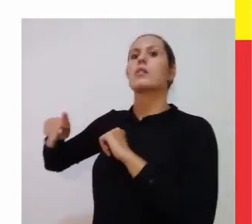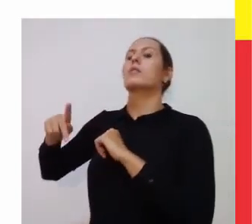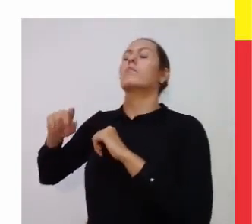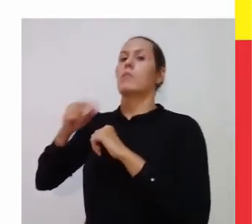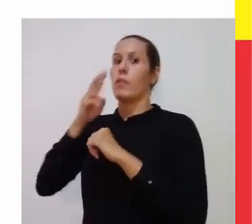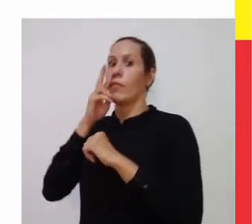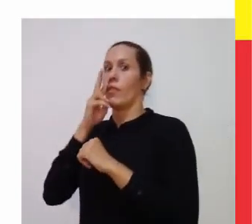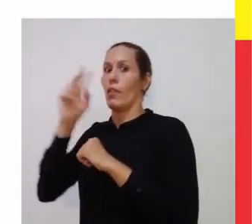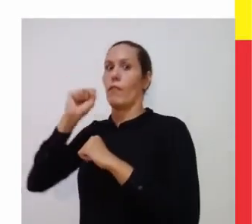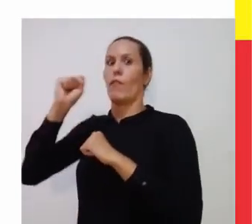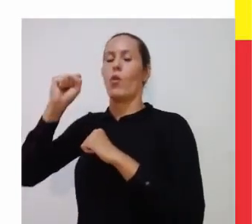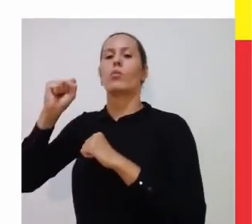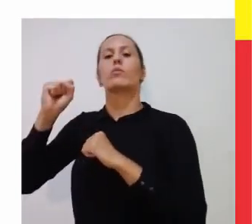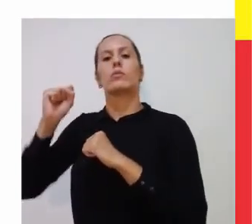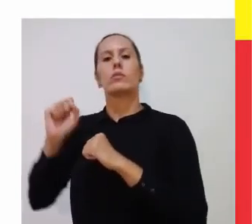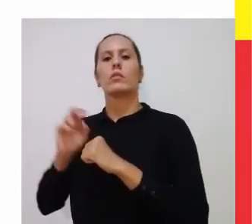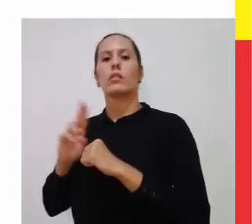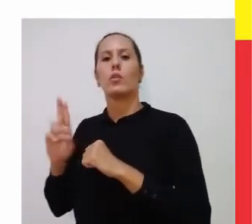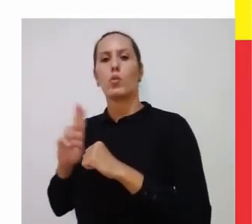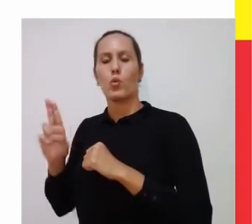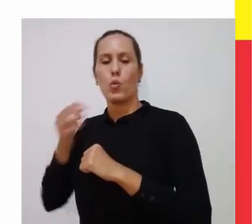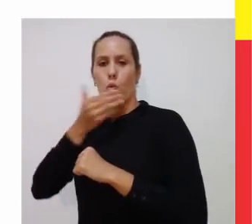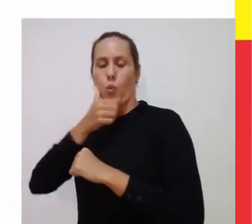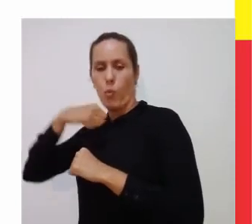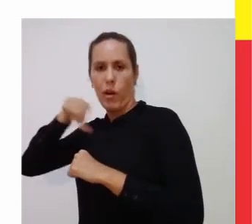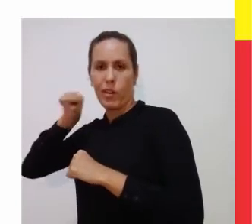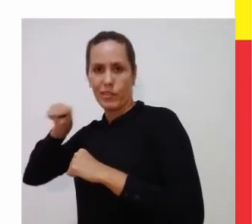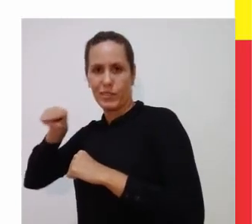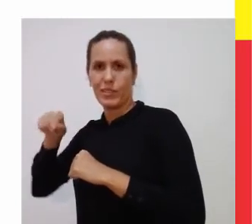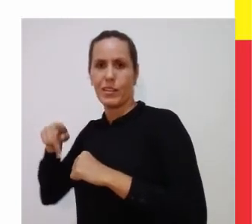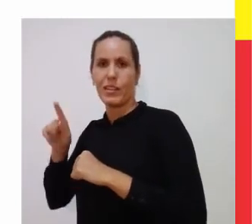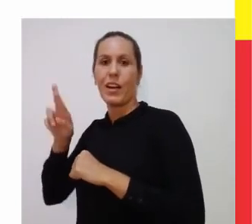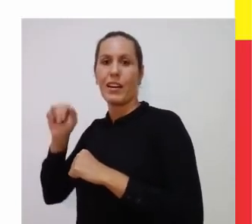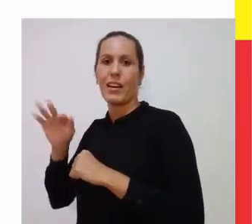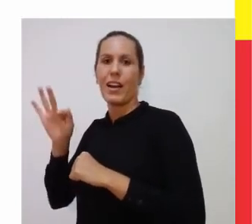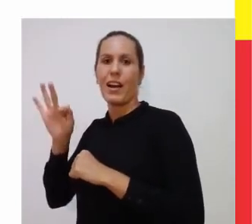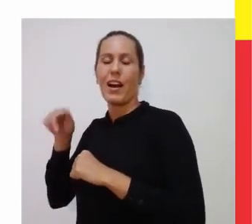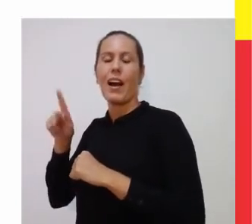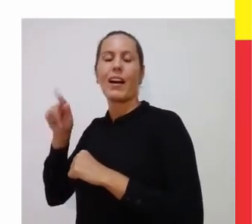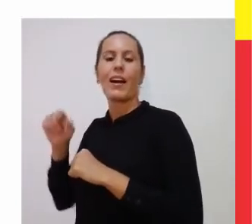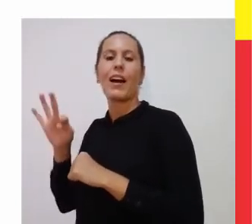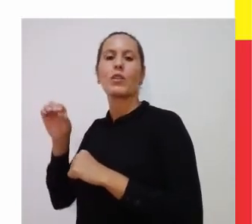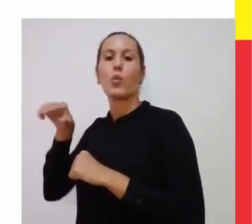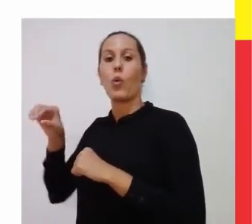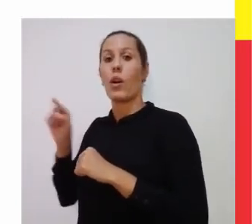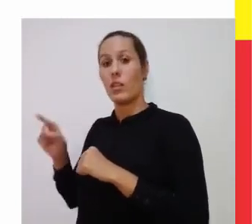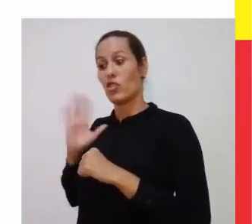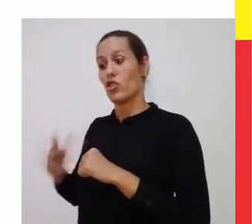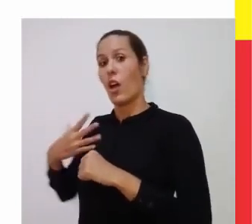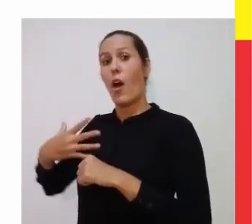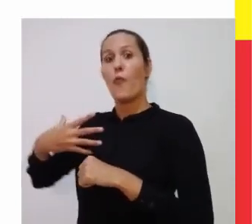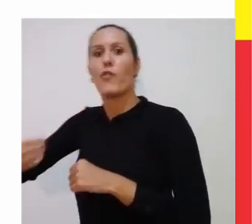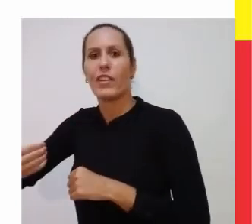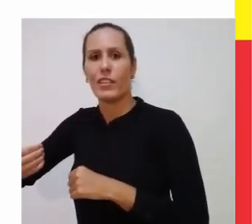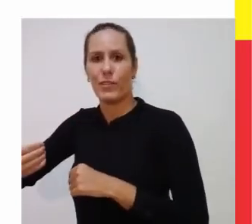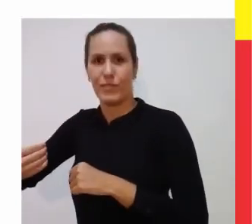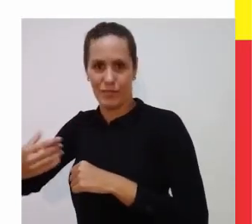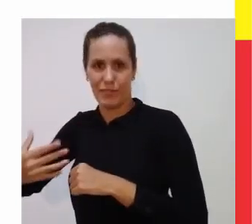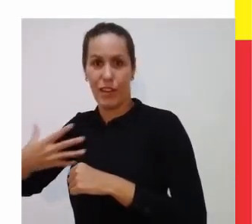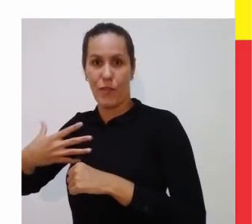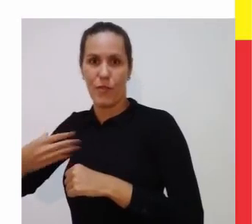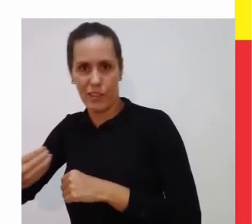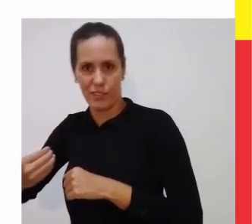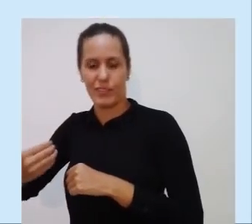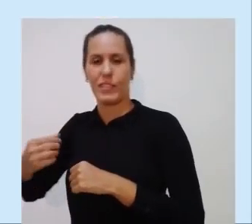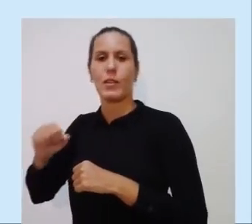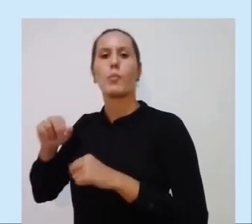movimentação, um vulcão bastante ativo, chamado de Krakatoa. Então, o pai era Krakatoa e esse aí é como, digamos assim, um filho desse vulcão. Então, é o